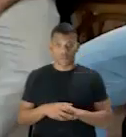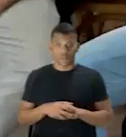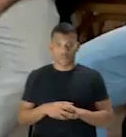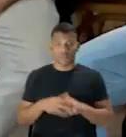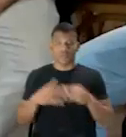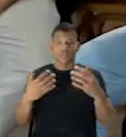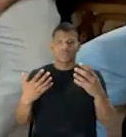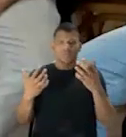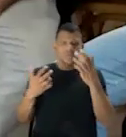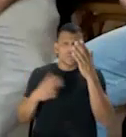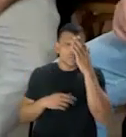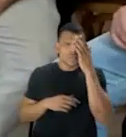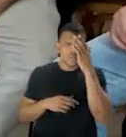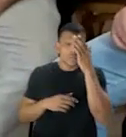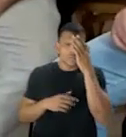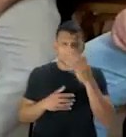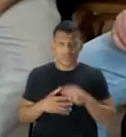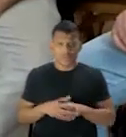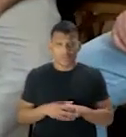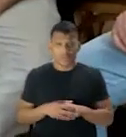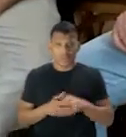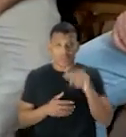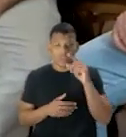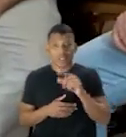é? Quem